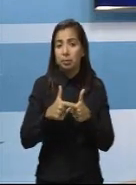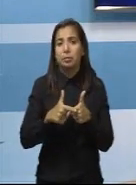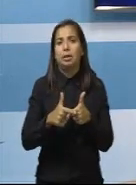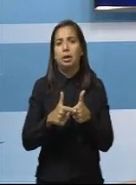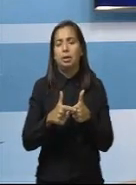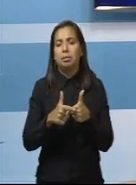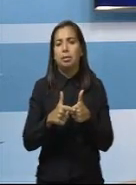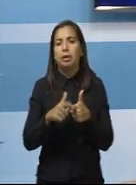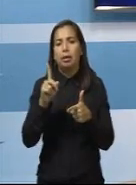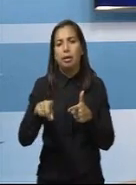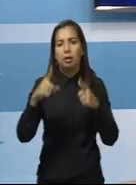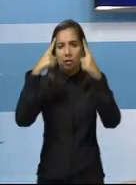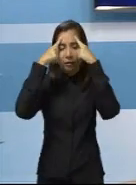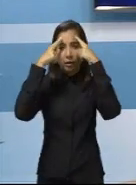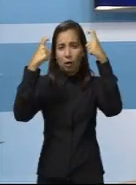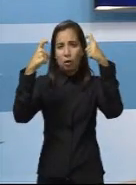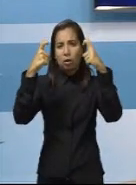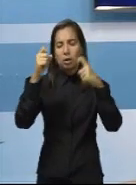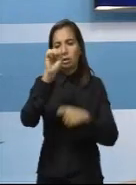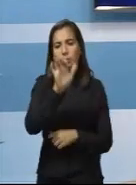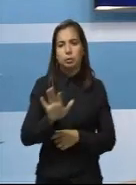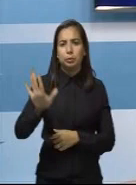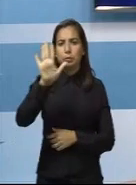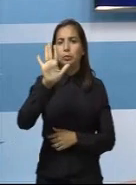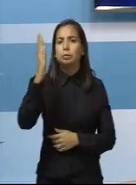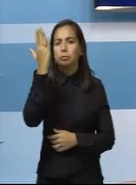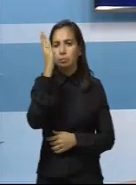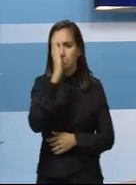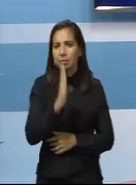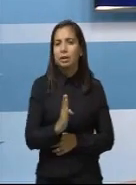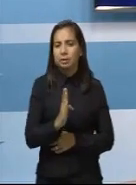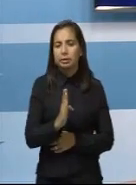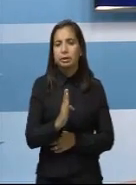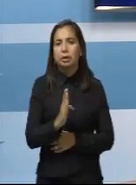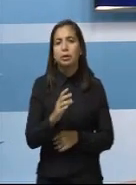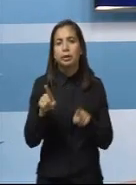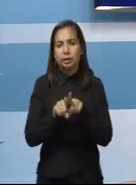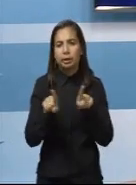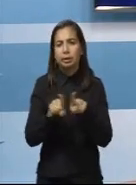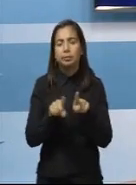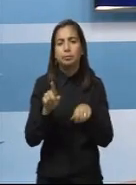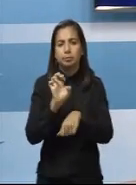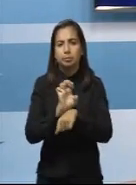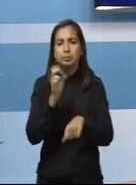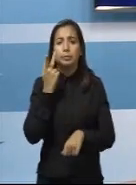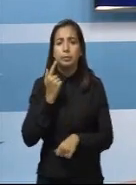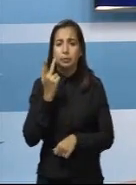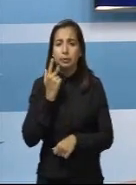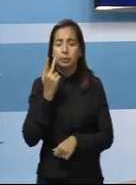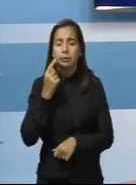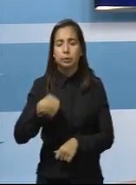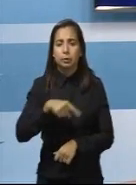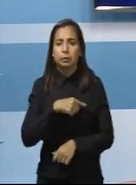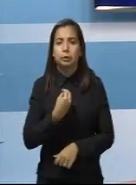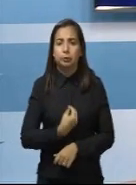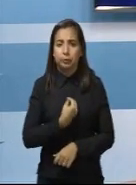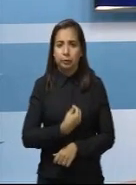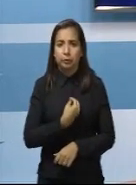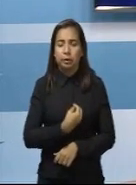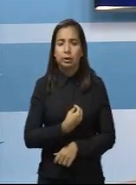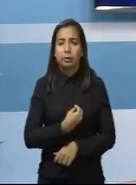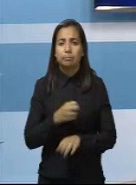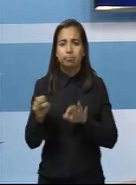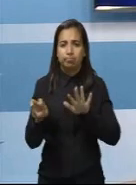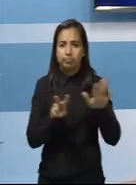da violência. Hoje, em todo o Brasil, o estado do Ceará é emblemático do que nós estamos vivenciando. Até a